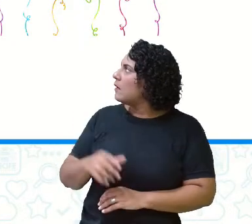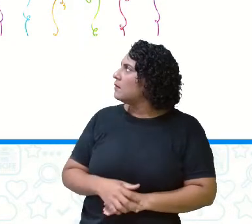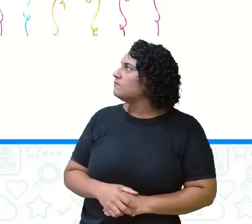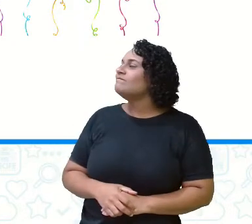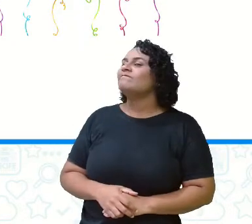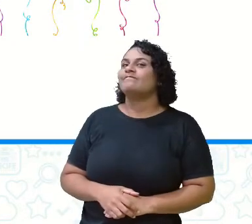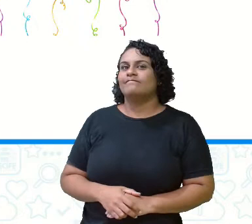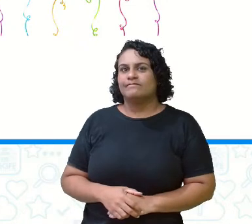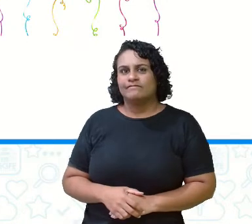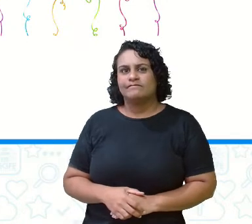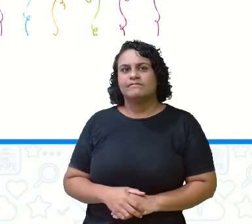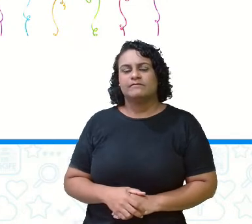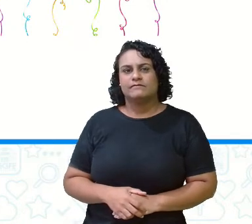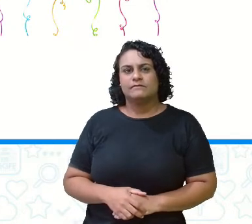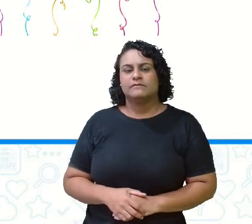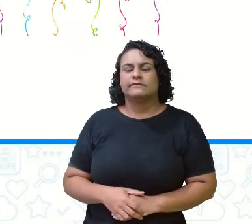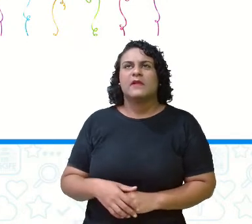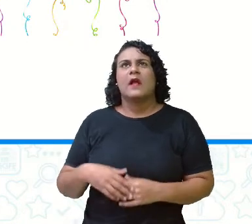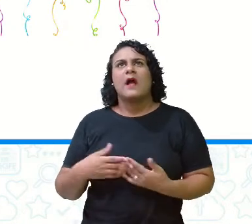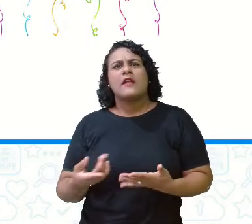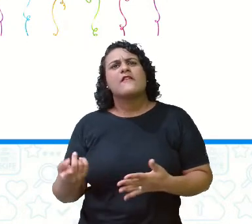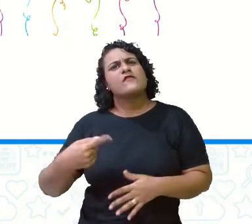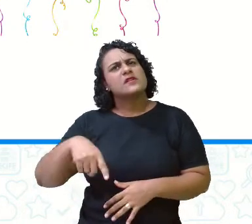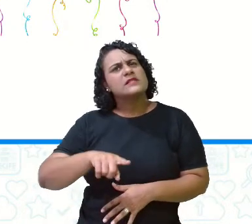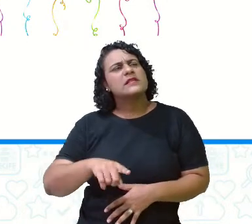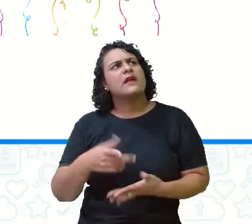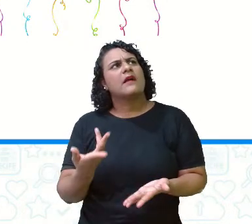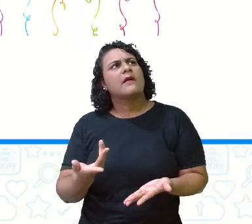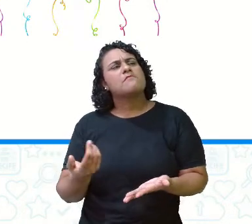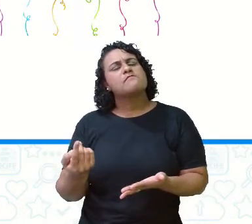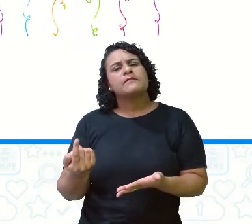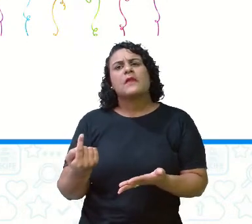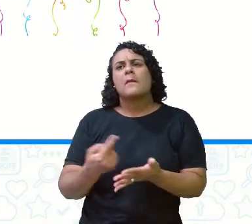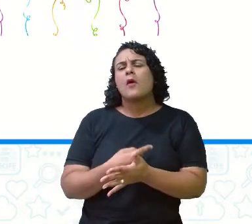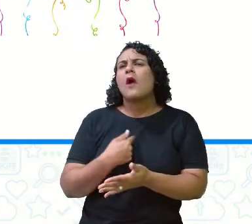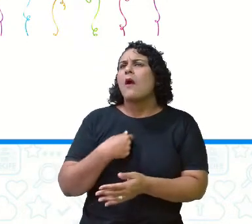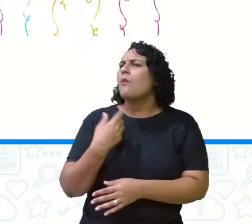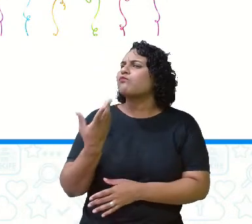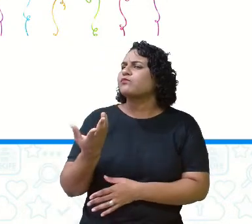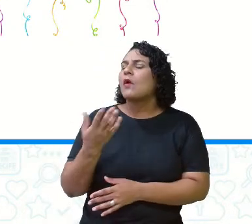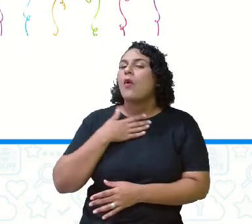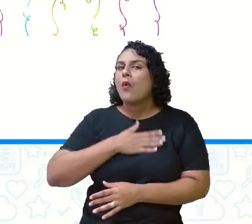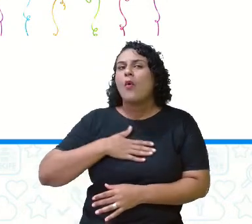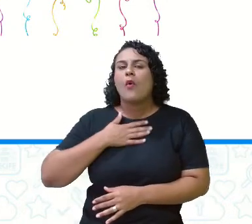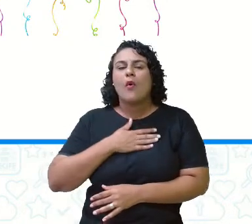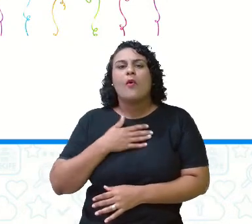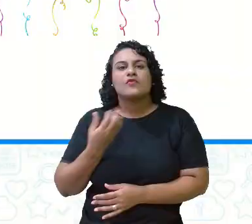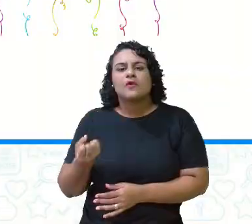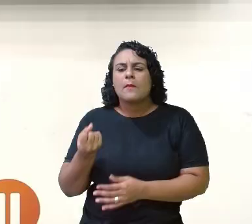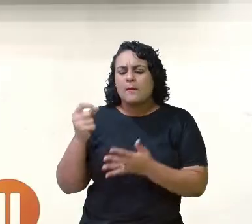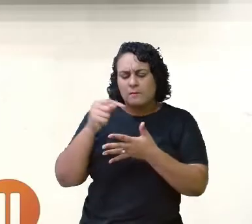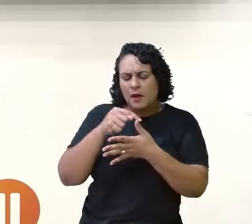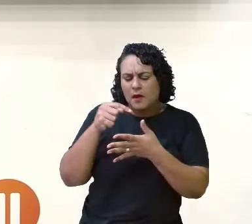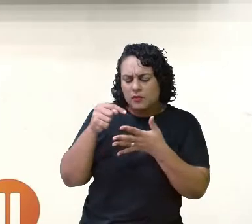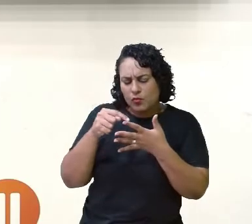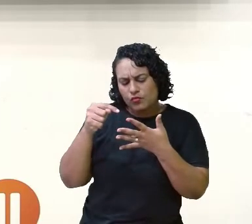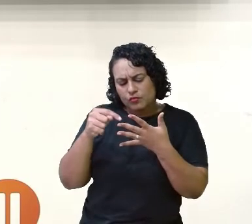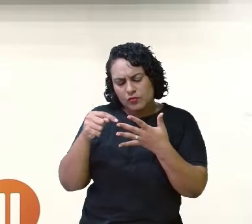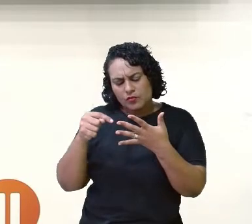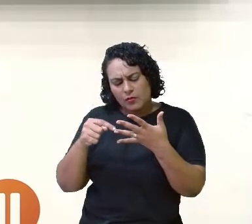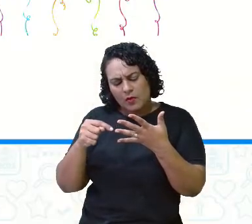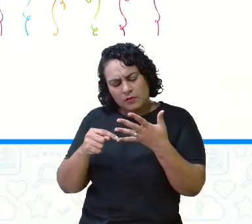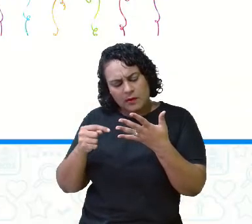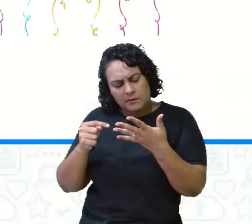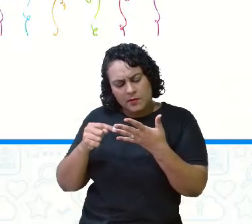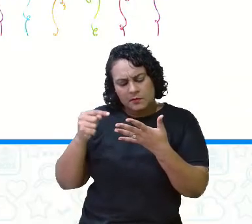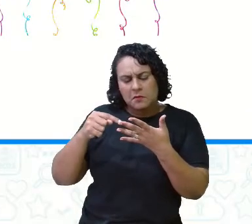Professora, mas eu gosto de contar. Se você quiser, você pode me dizer a quantidade de balões contando, né? 1, 2,